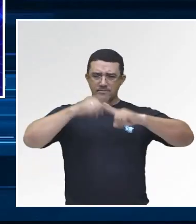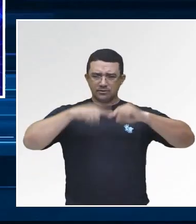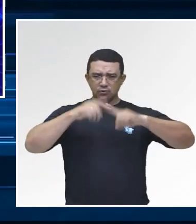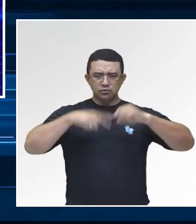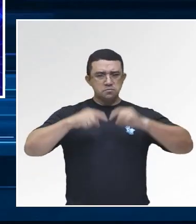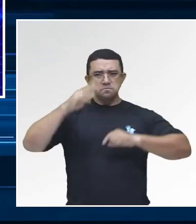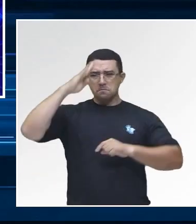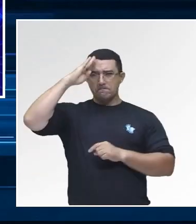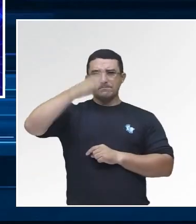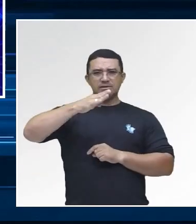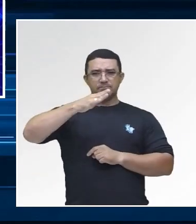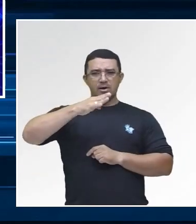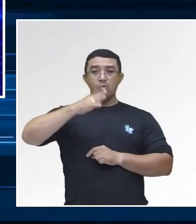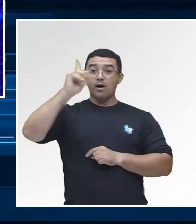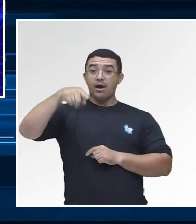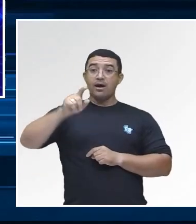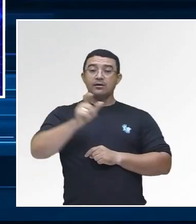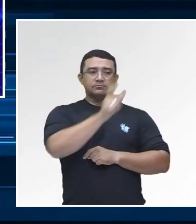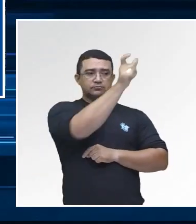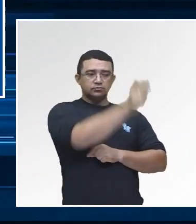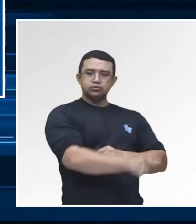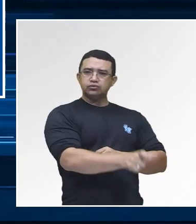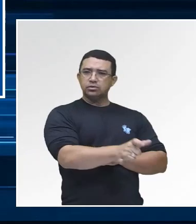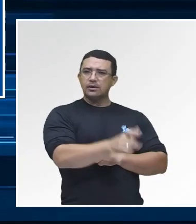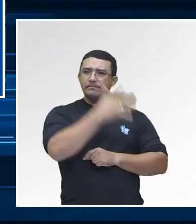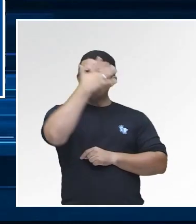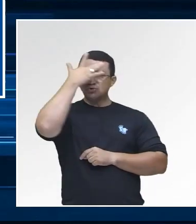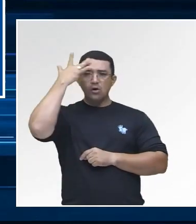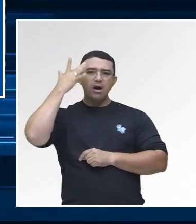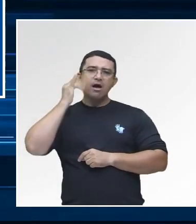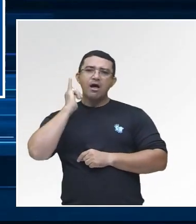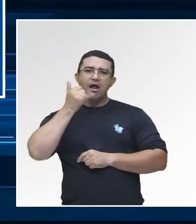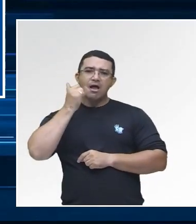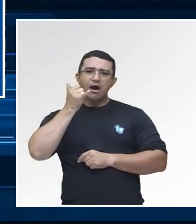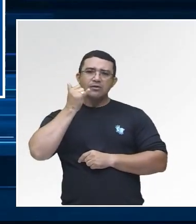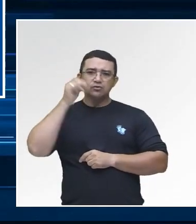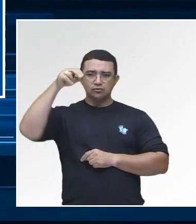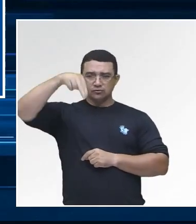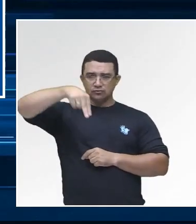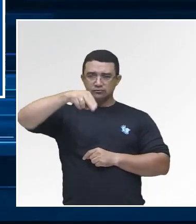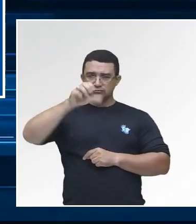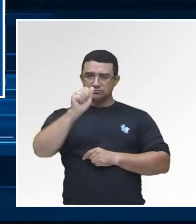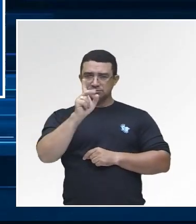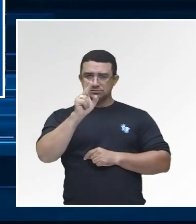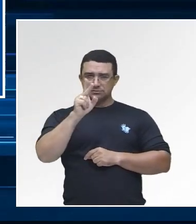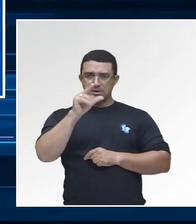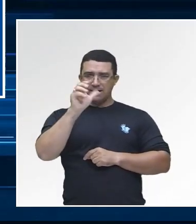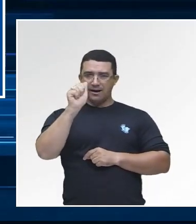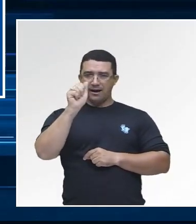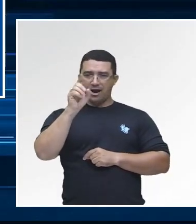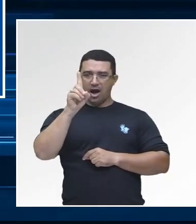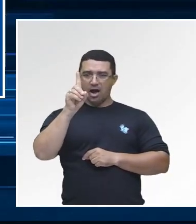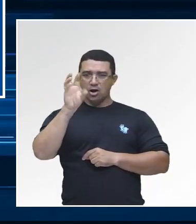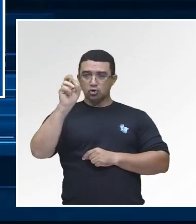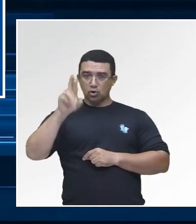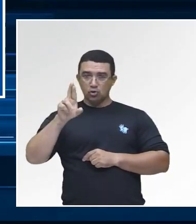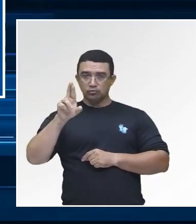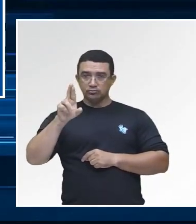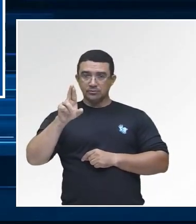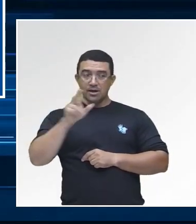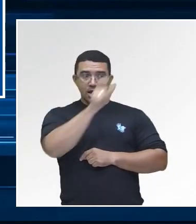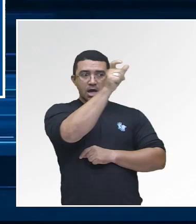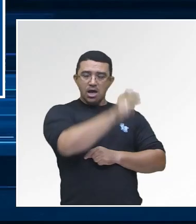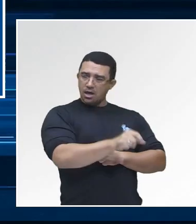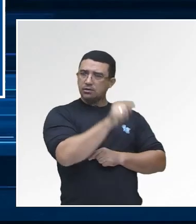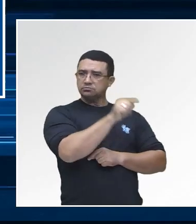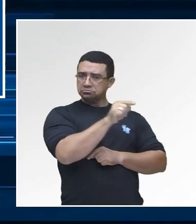é o narrador. Então, o narrador é aquele que conta, né, que